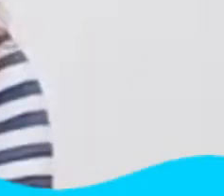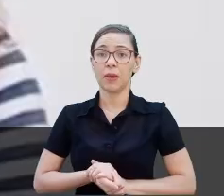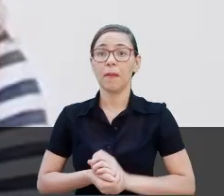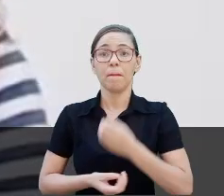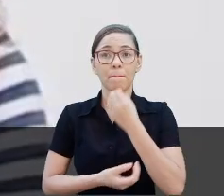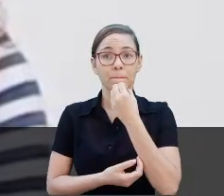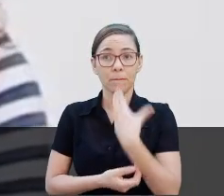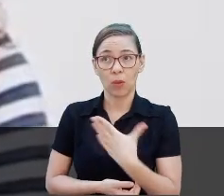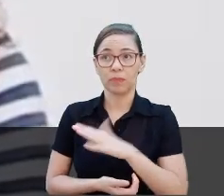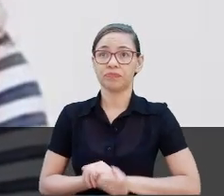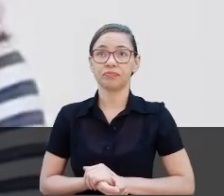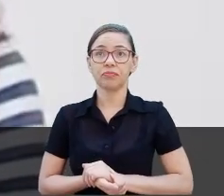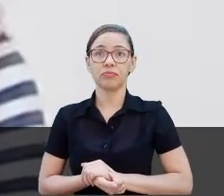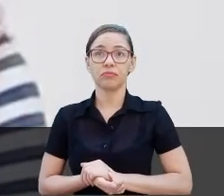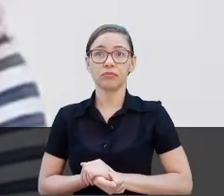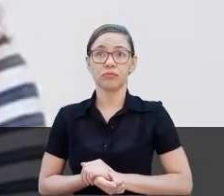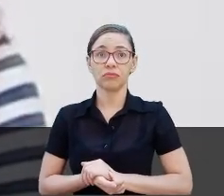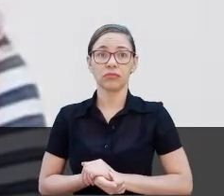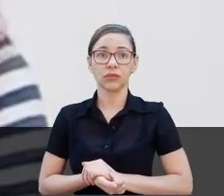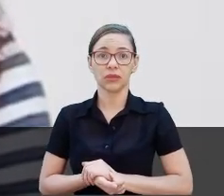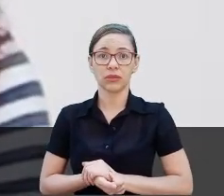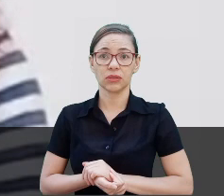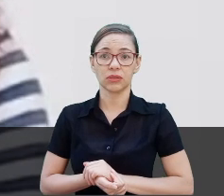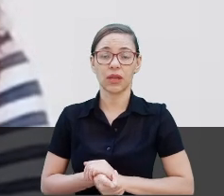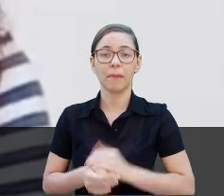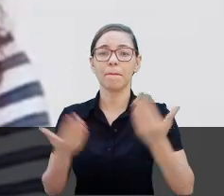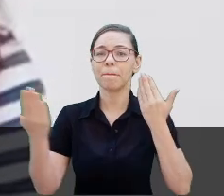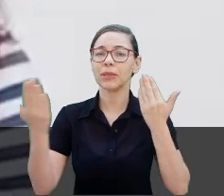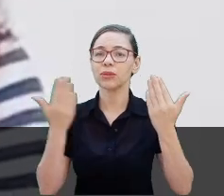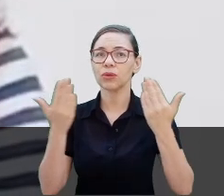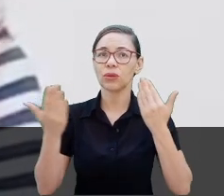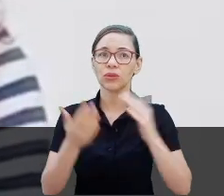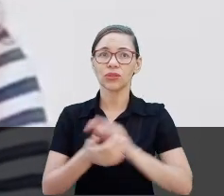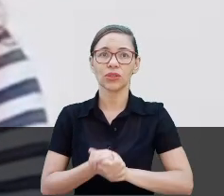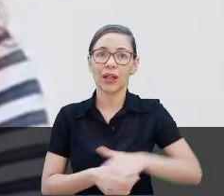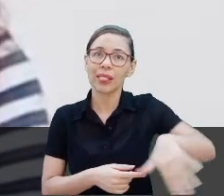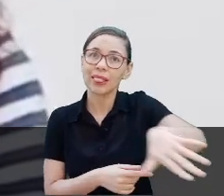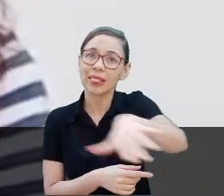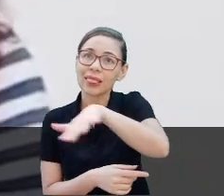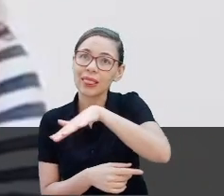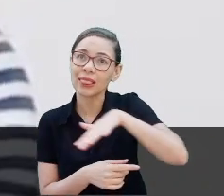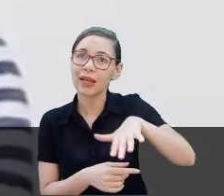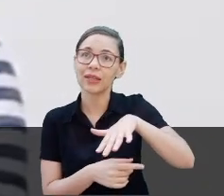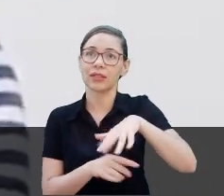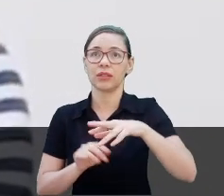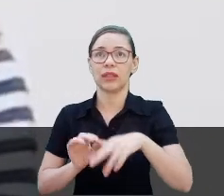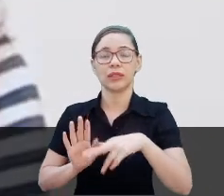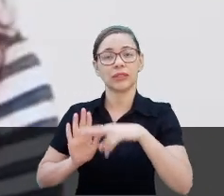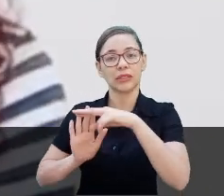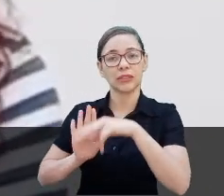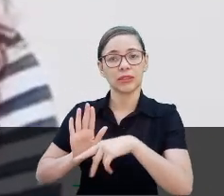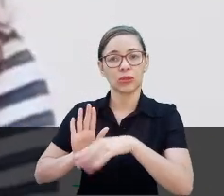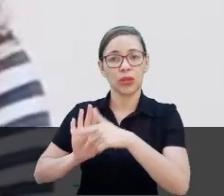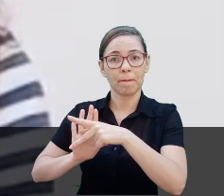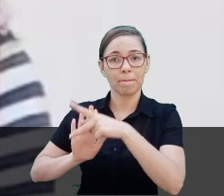A resolução CFP01 de 2018, ela coloca a psicologia brasileira como vanguarda no campo de produção